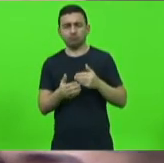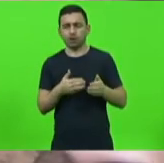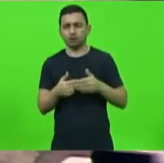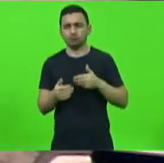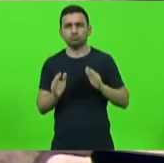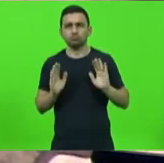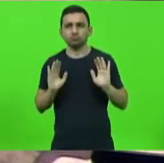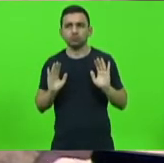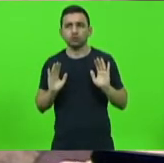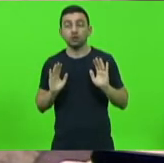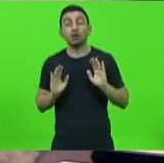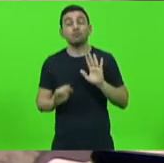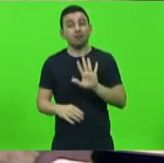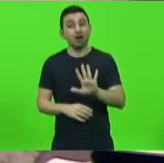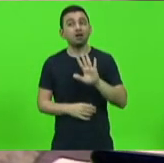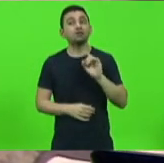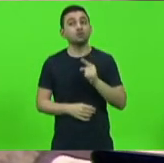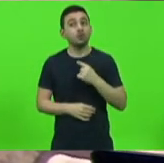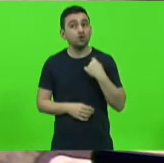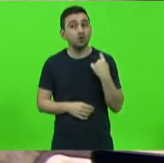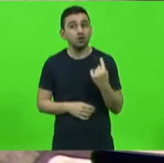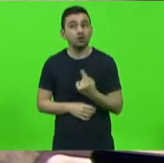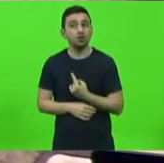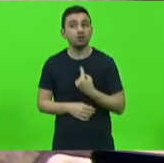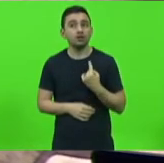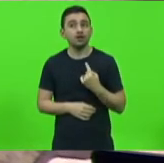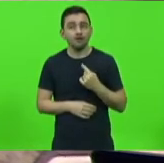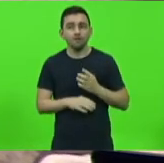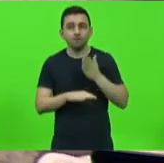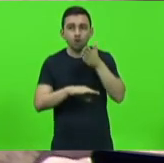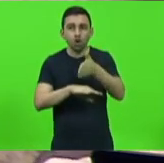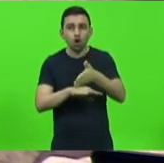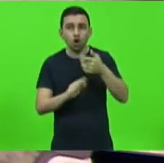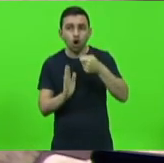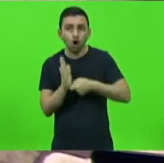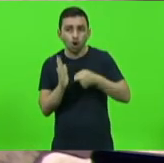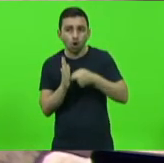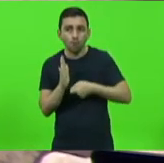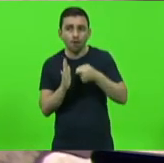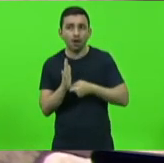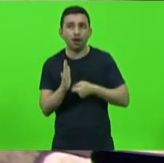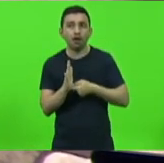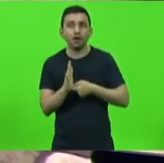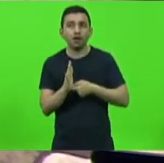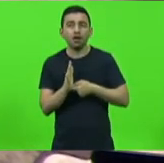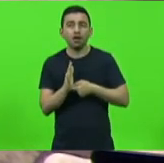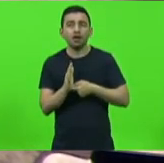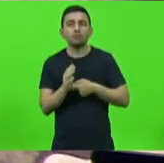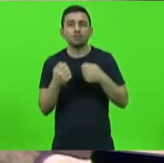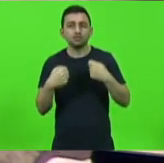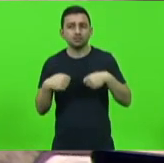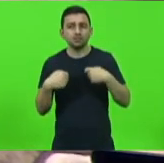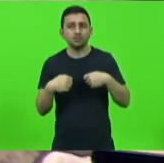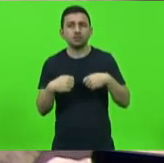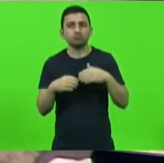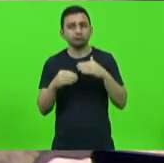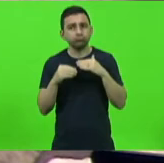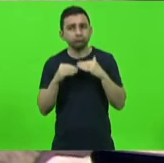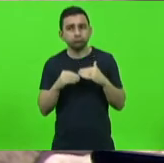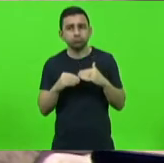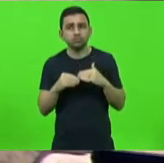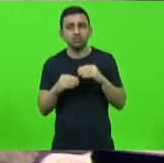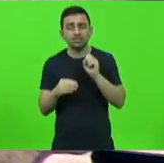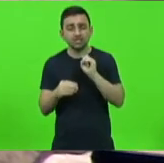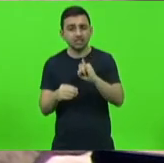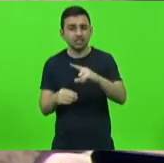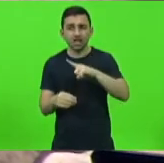mas nós que fomos lá cobrar que as coisas viessem consensadas, quando existe um consenso